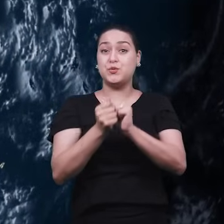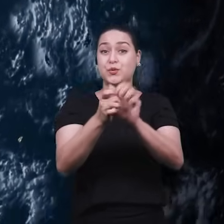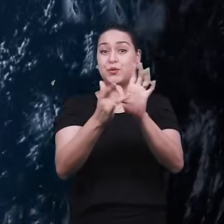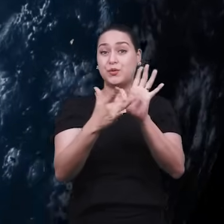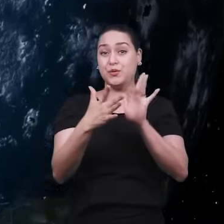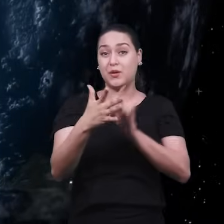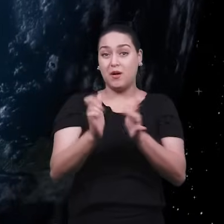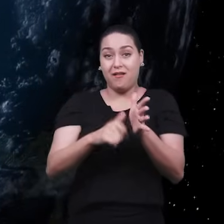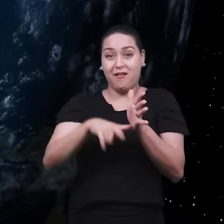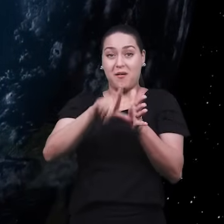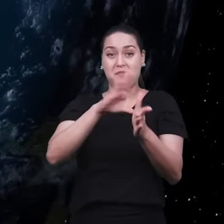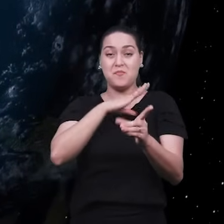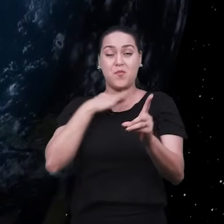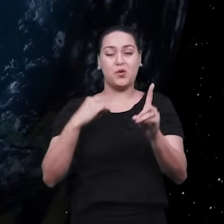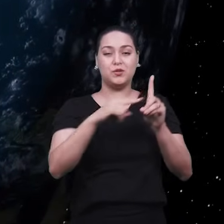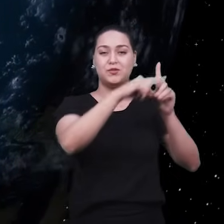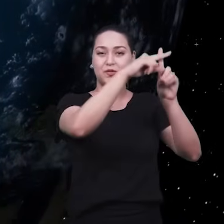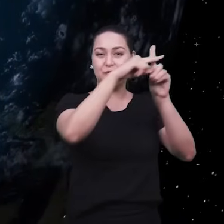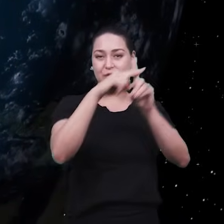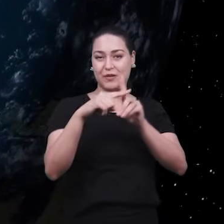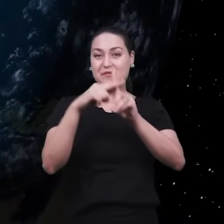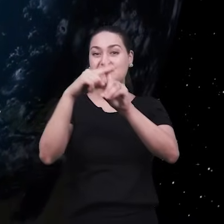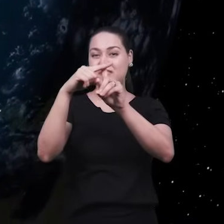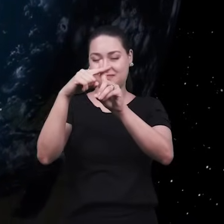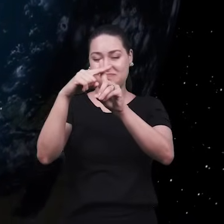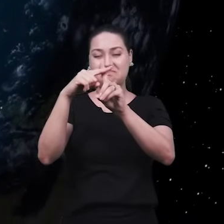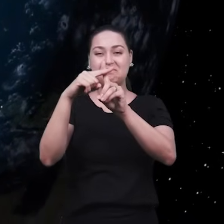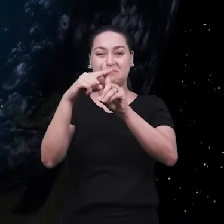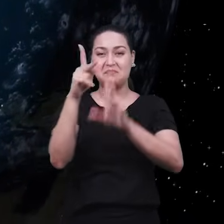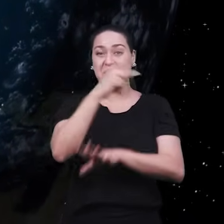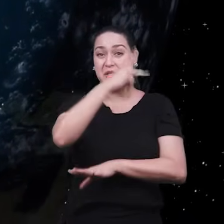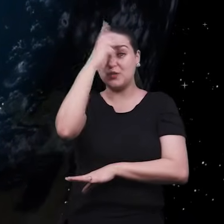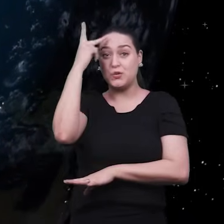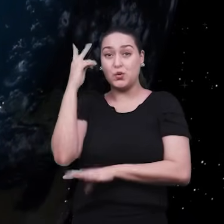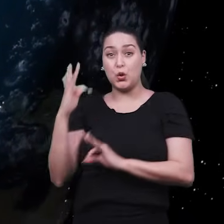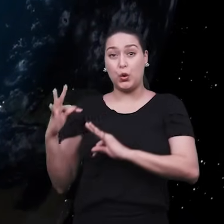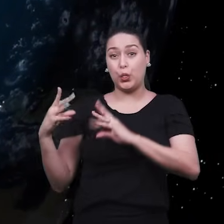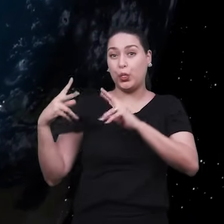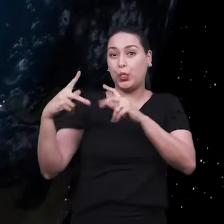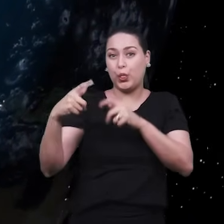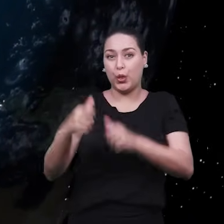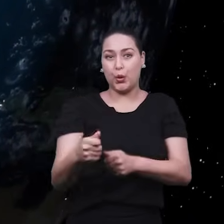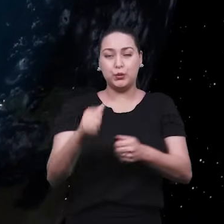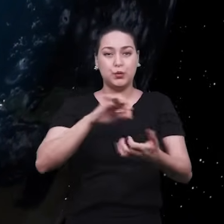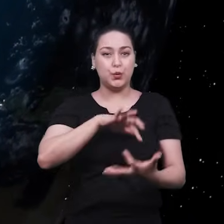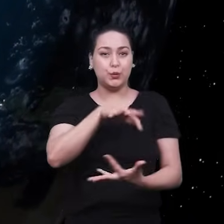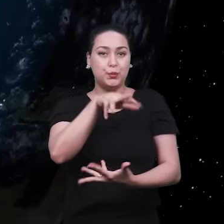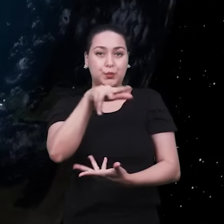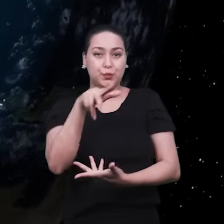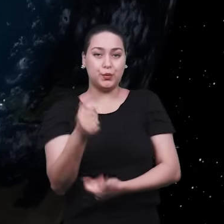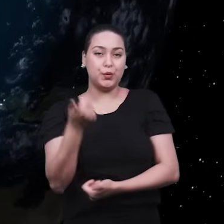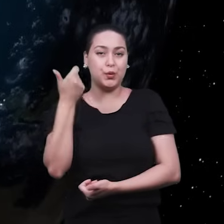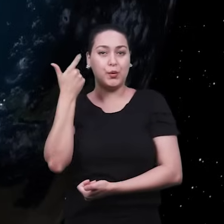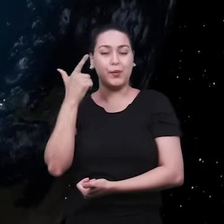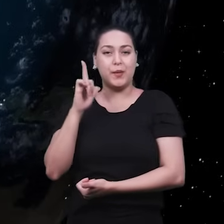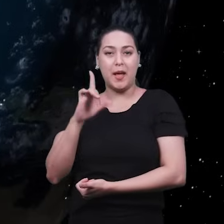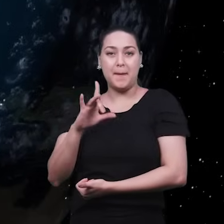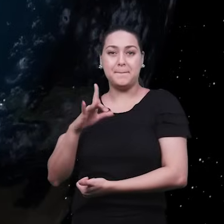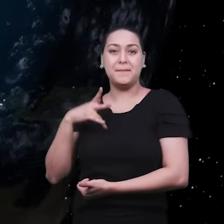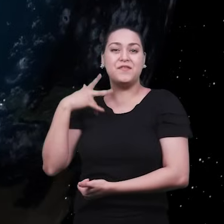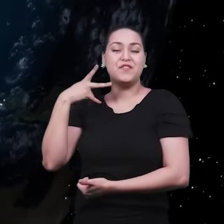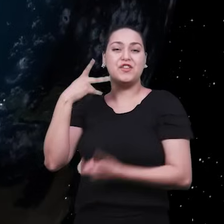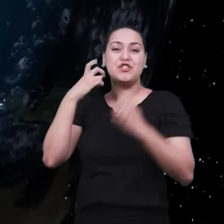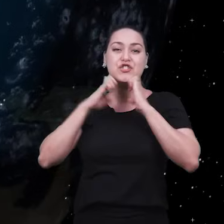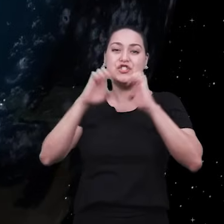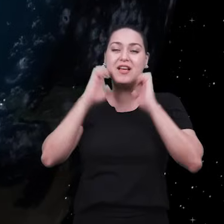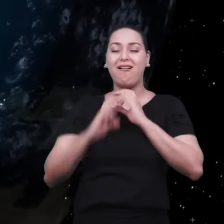Senhor Jesus na véspera de sua morte na cruz do Calvário. Pessoas de todas as partes do mundo têm sido